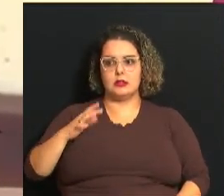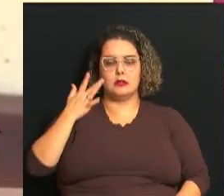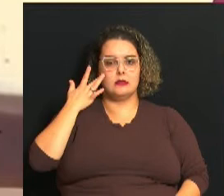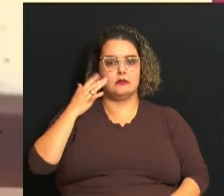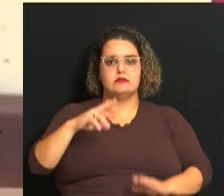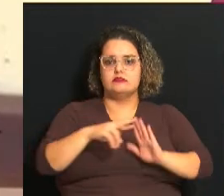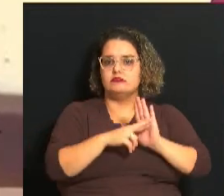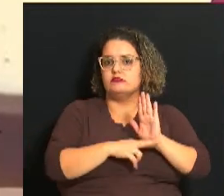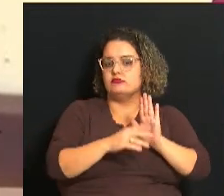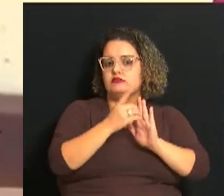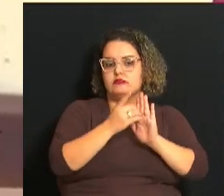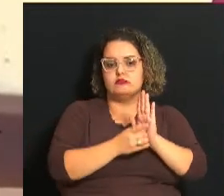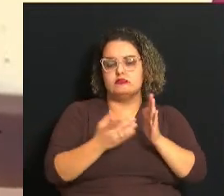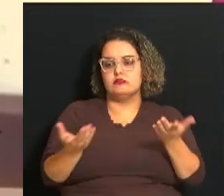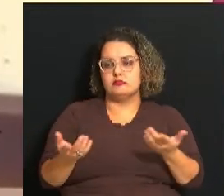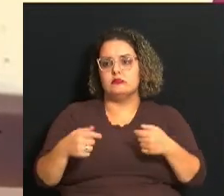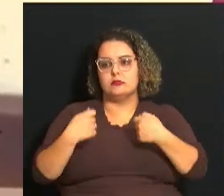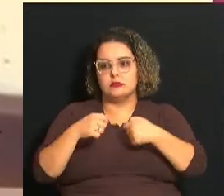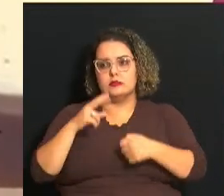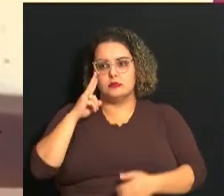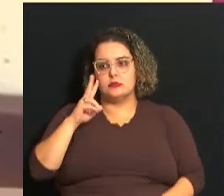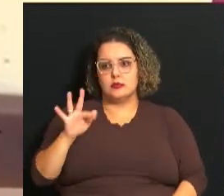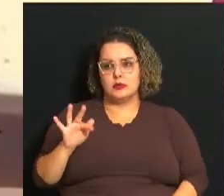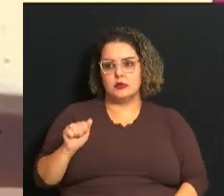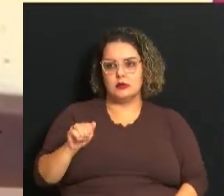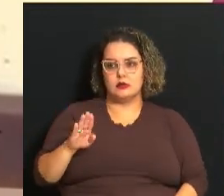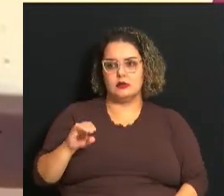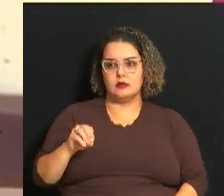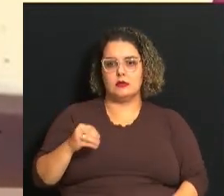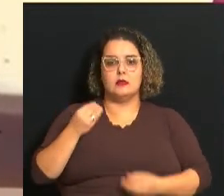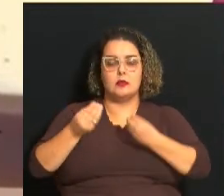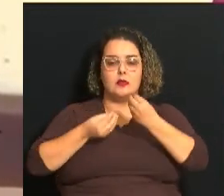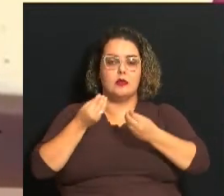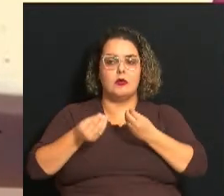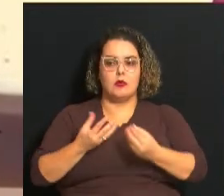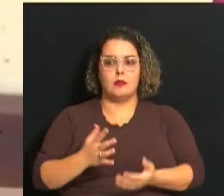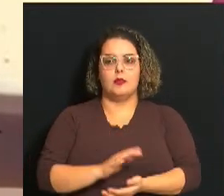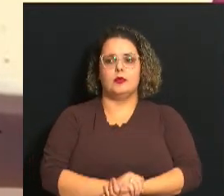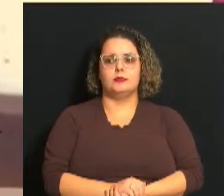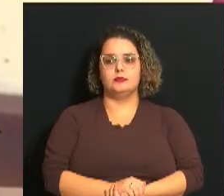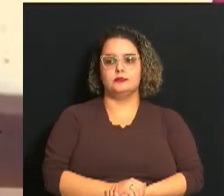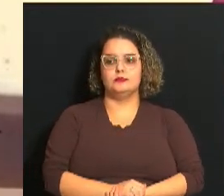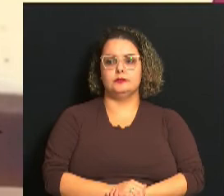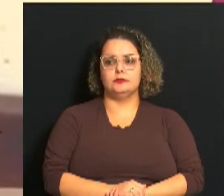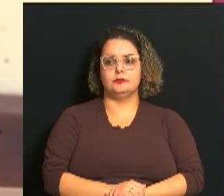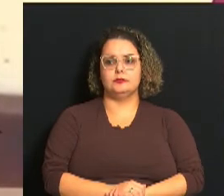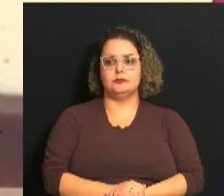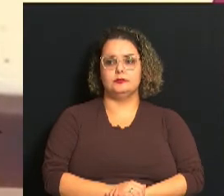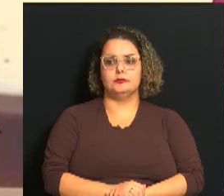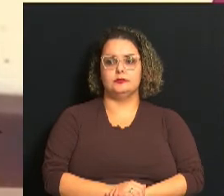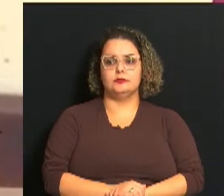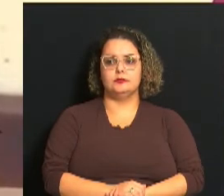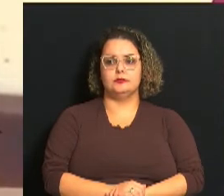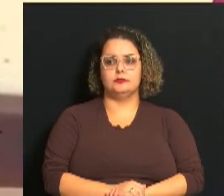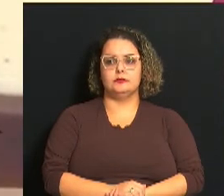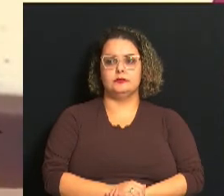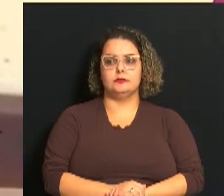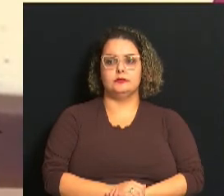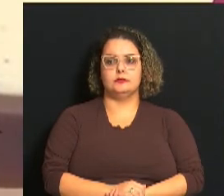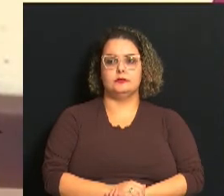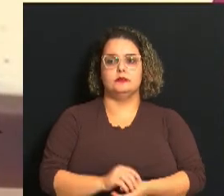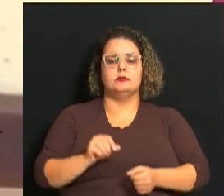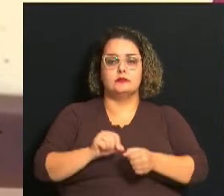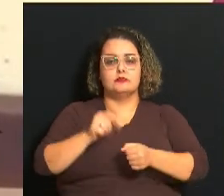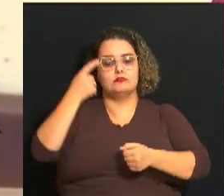ou não enfim a gente precisava ver né Fábio que ponto que tá isso para gente ver aqui fazer uma uma